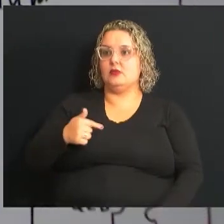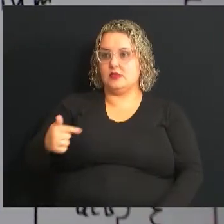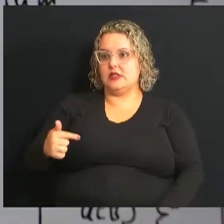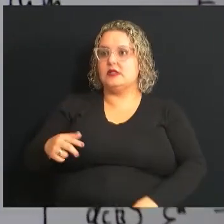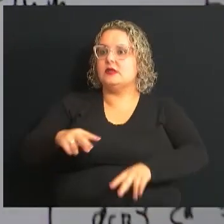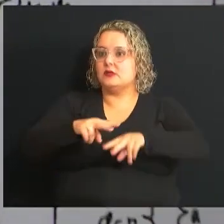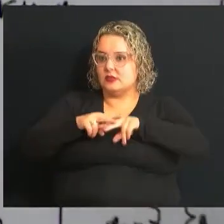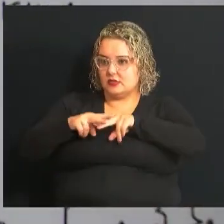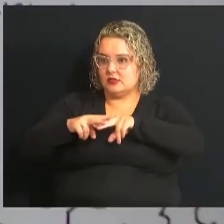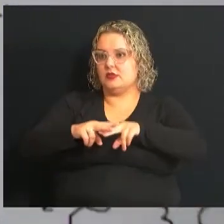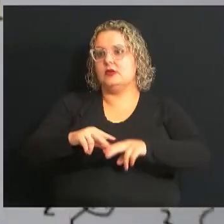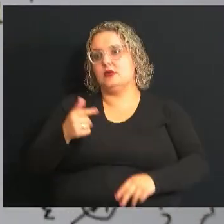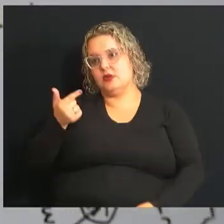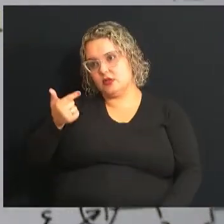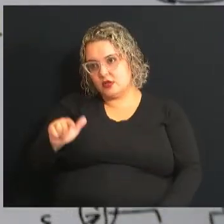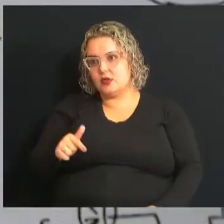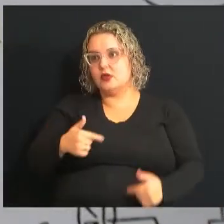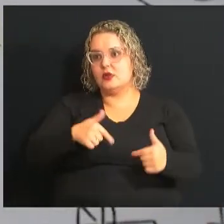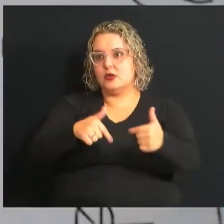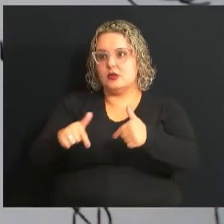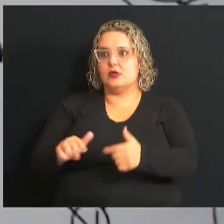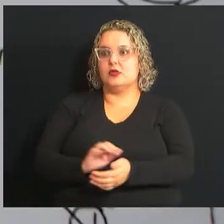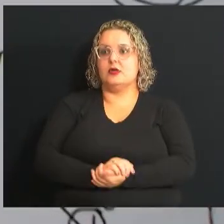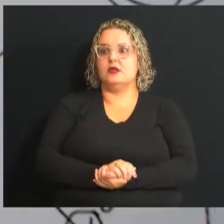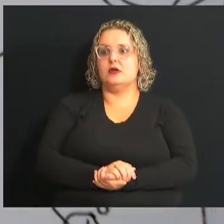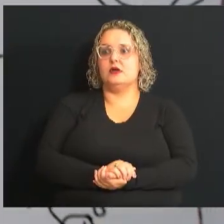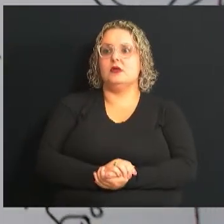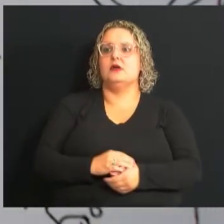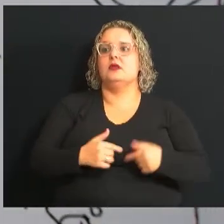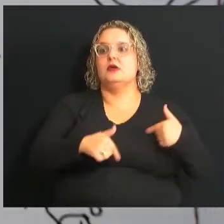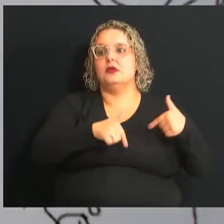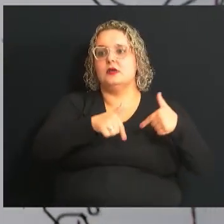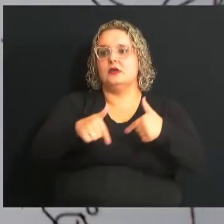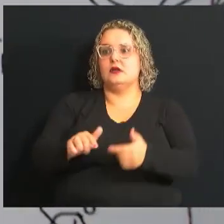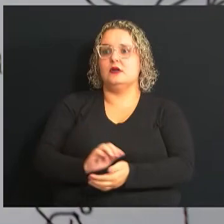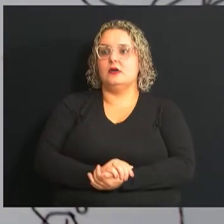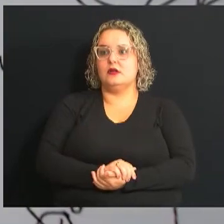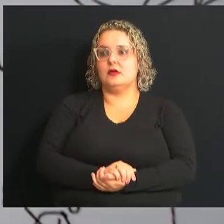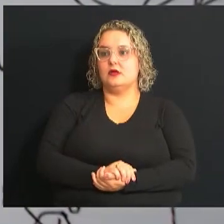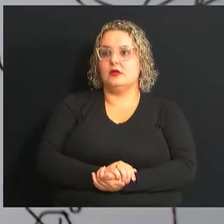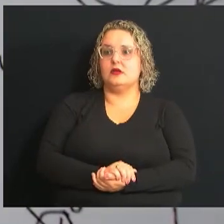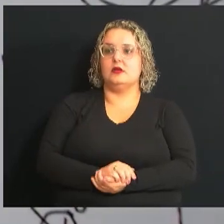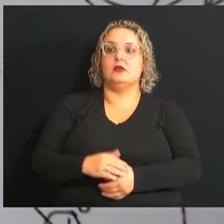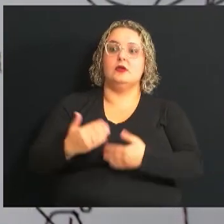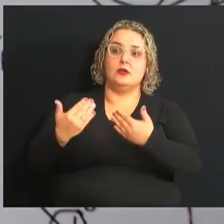aluno continue trabalhando, e nesse trabalho com provas